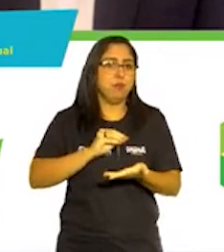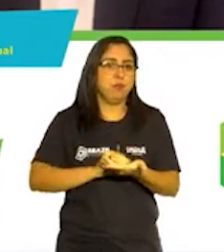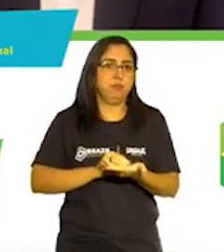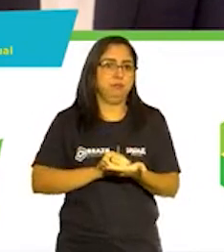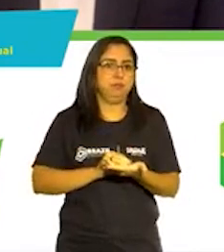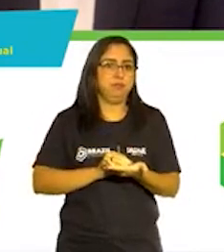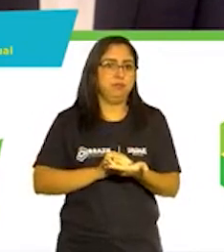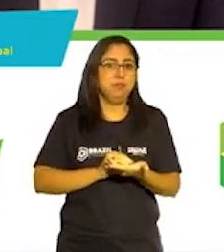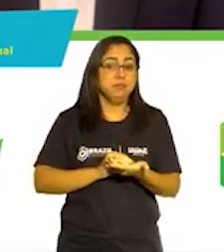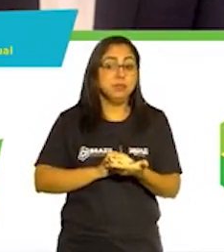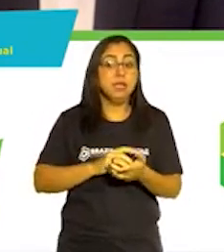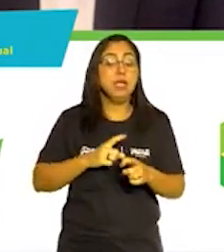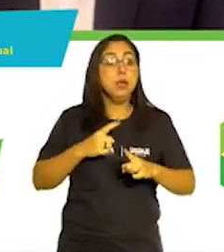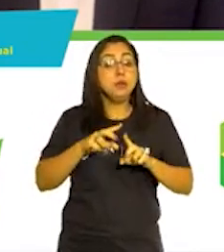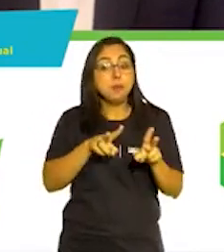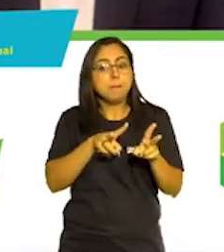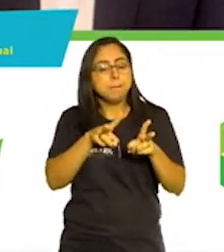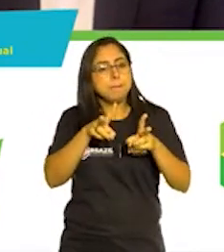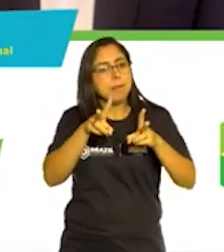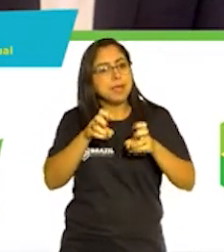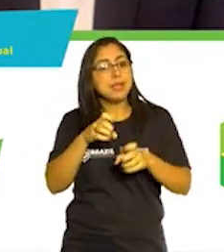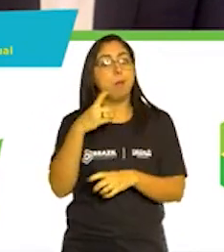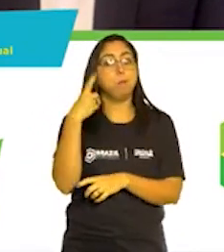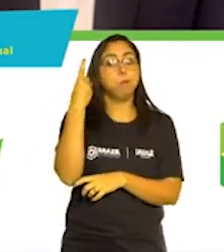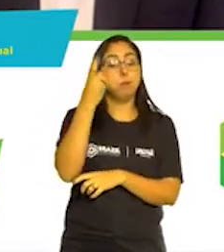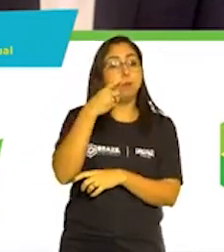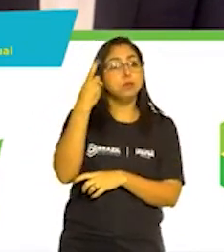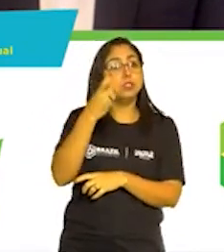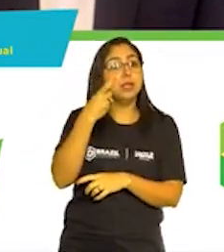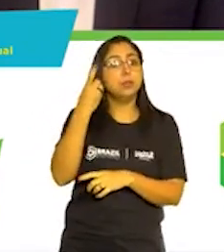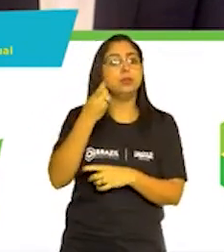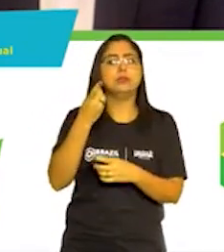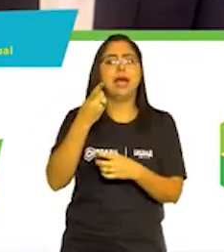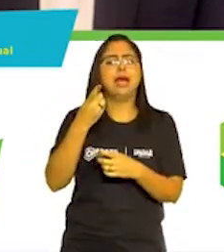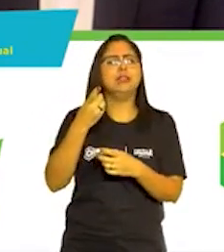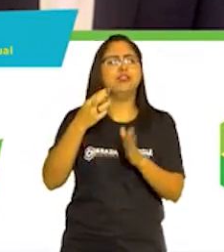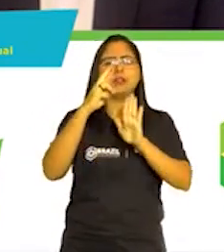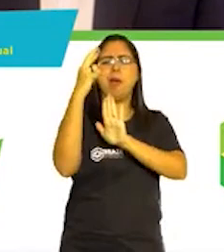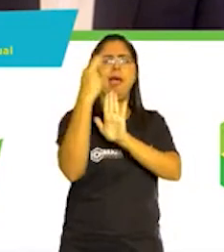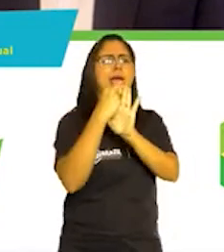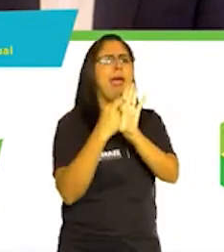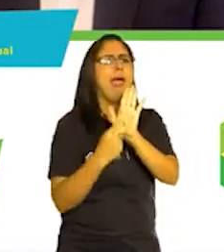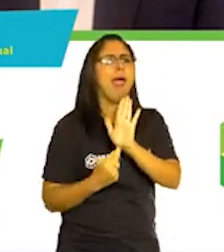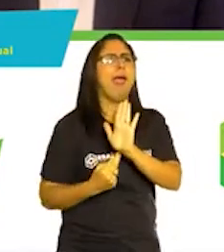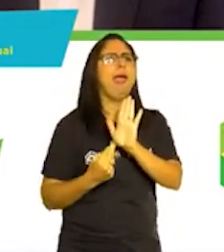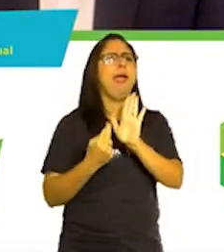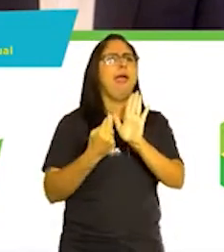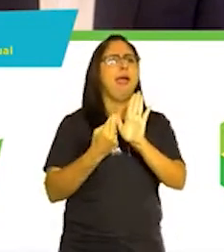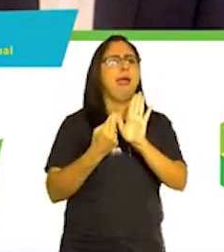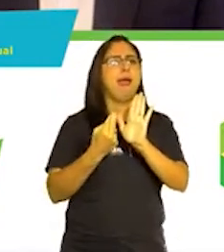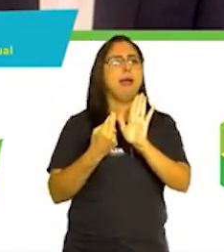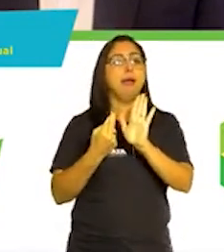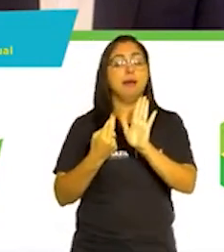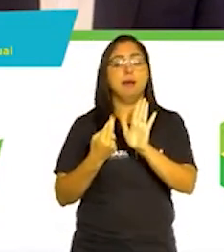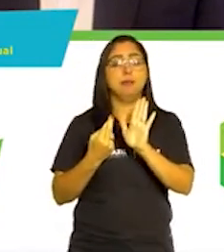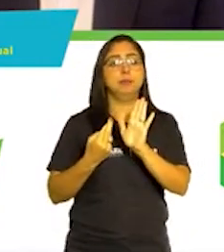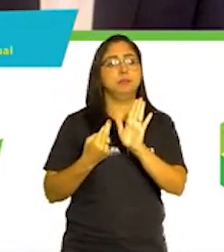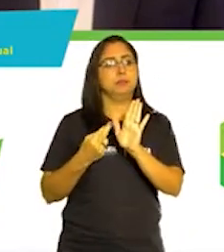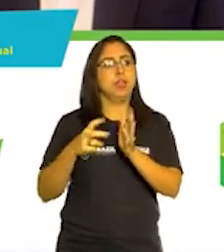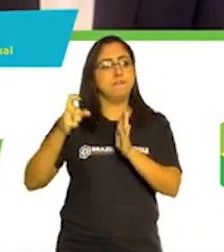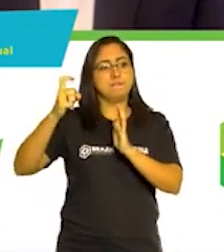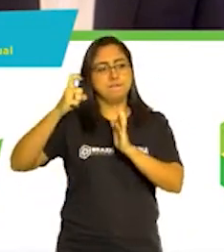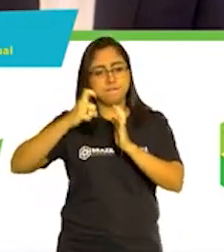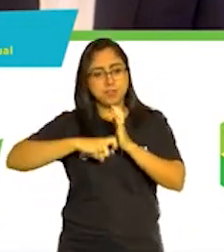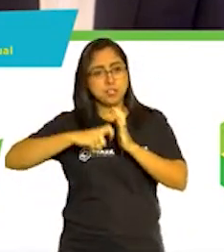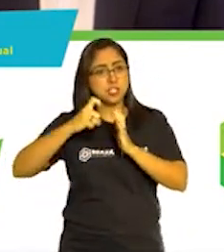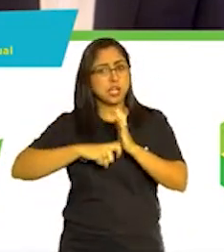gastos nas regras fiscais, que eu acho que, por mais que eu ouça o Mansueto falar, é impossível de entender. O cidadão comum